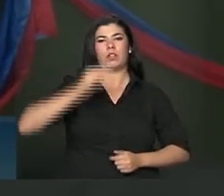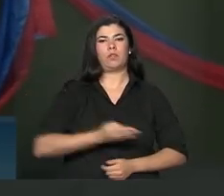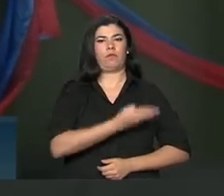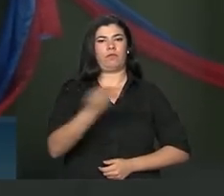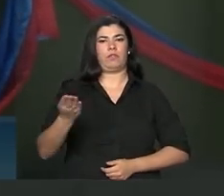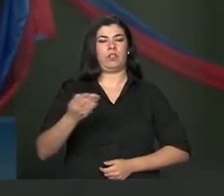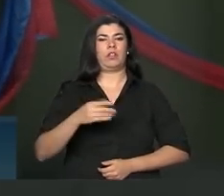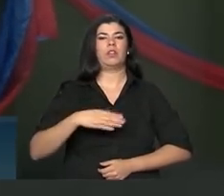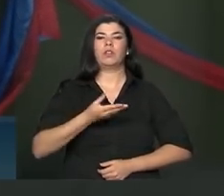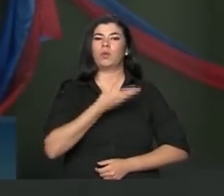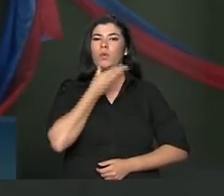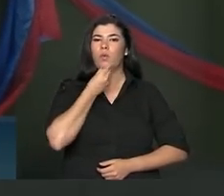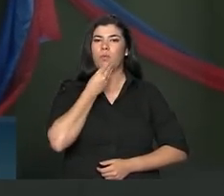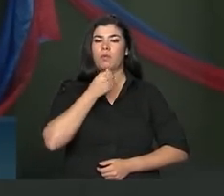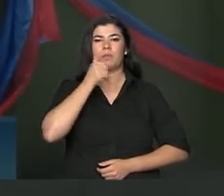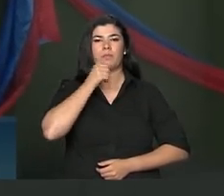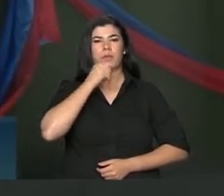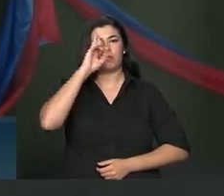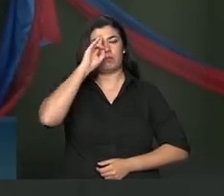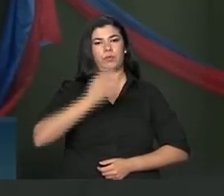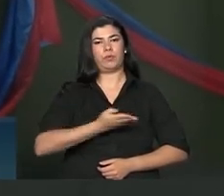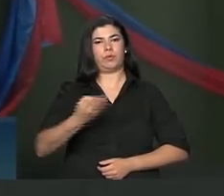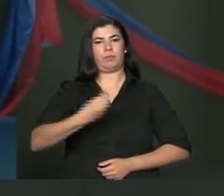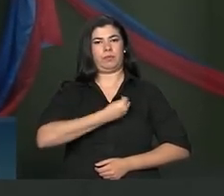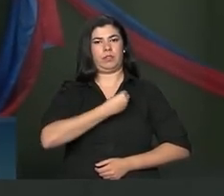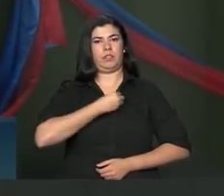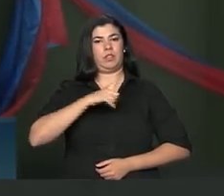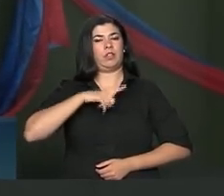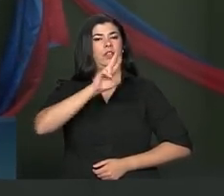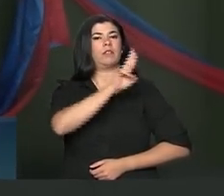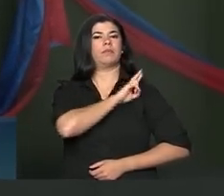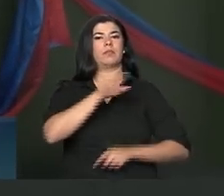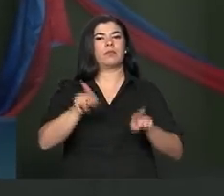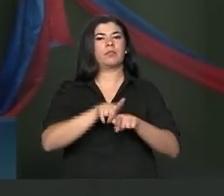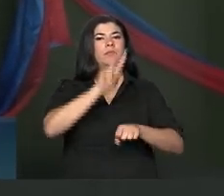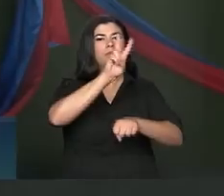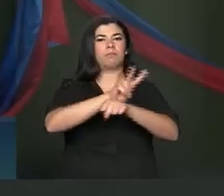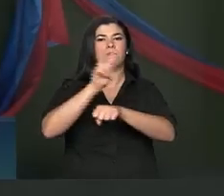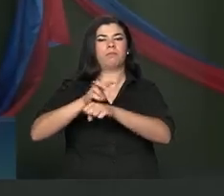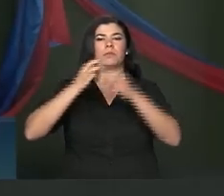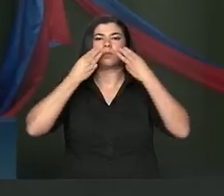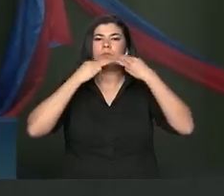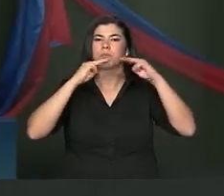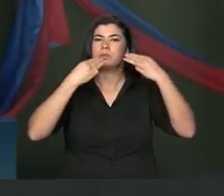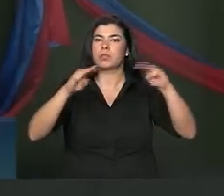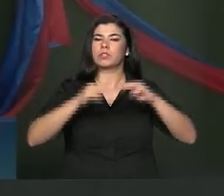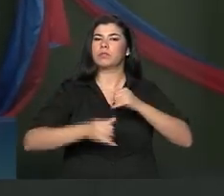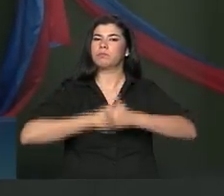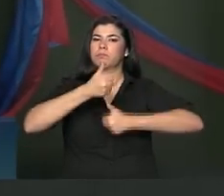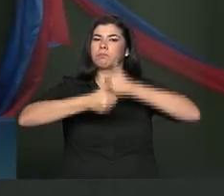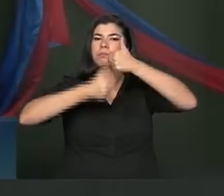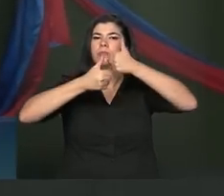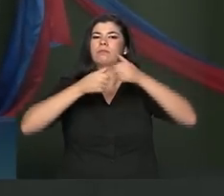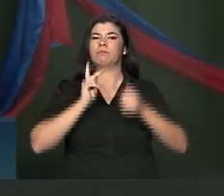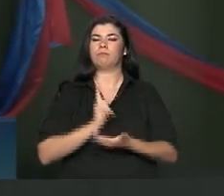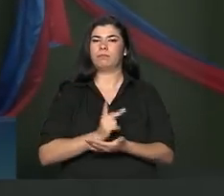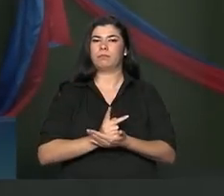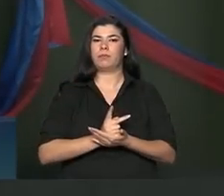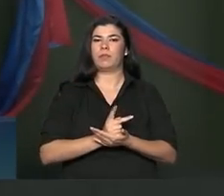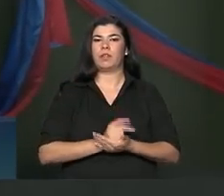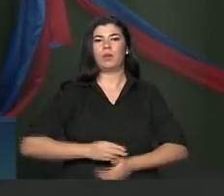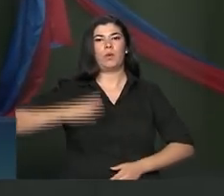e os senhores têm a responsabilidade de preservar e a missão de aperfeiçoar.